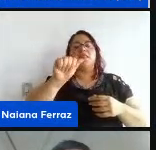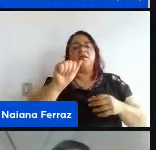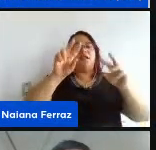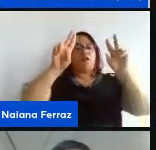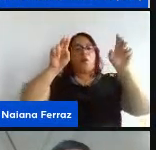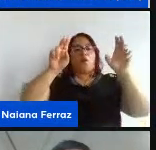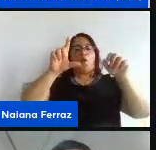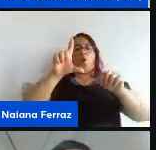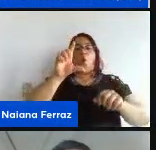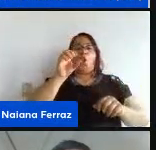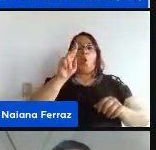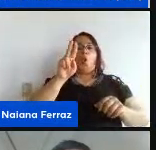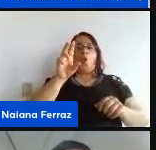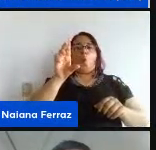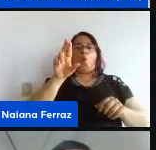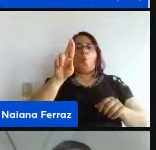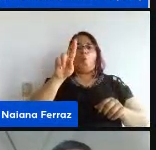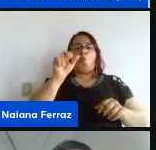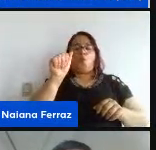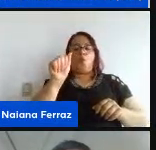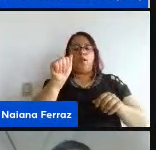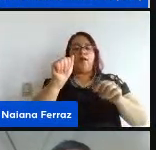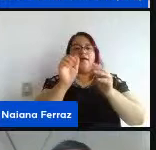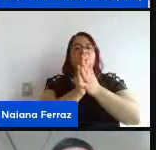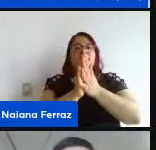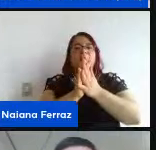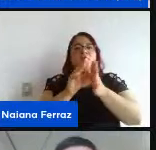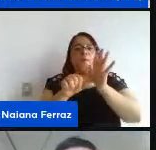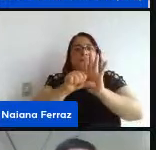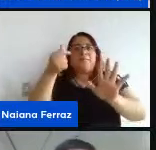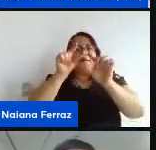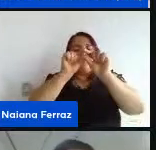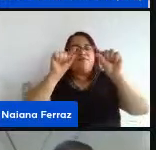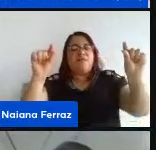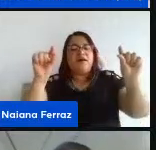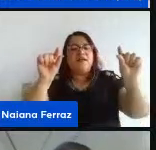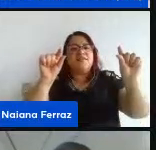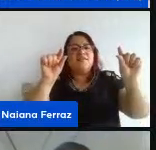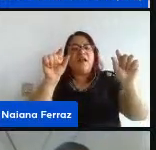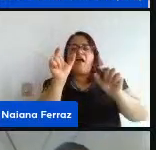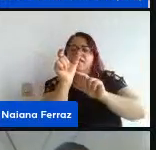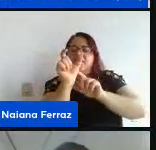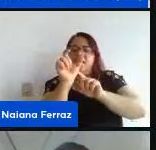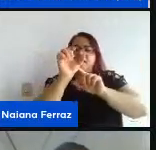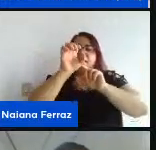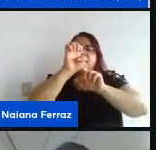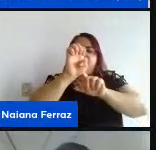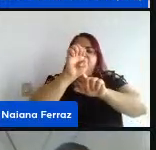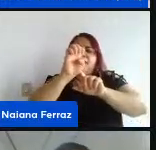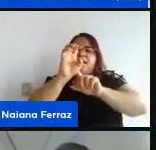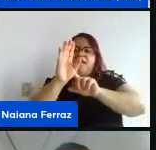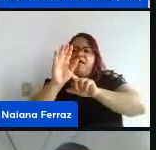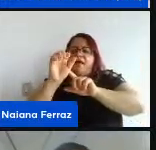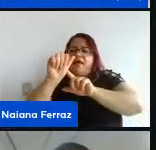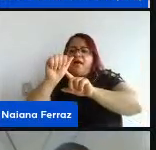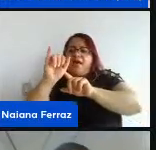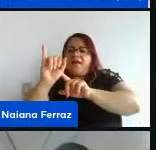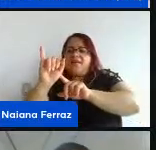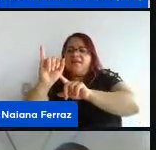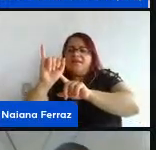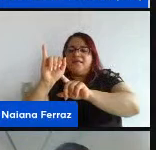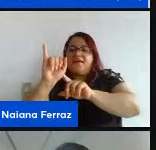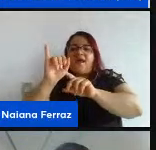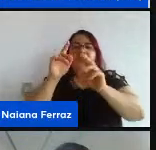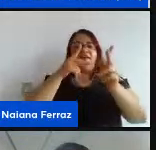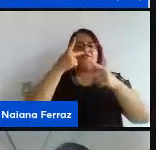que o primeiro verso é: e aí eu comecei a cometer loucura. Na primeira